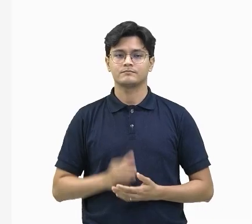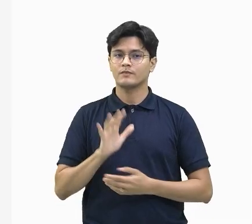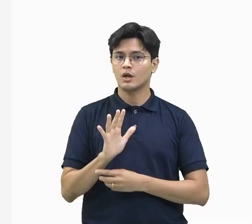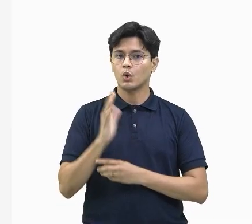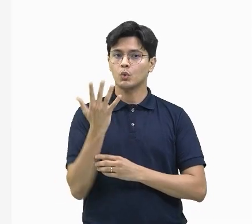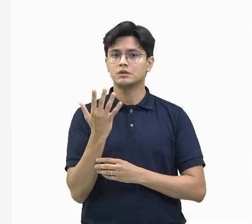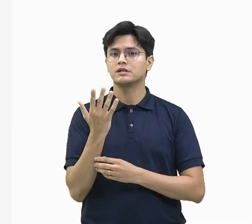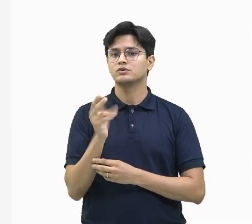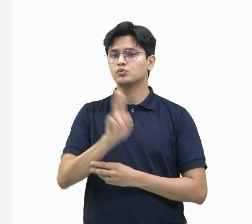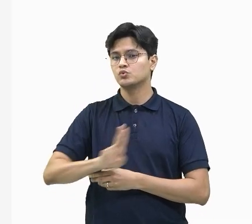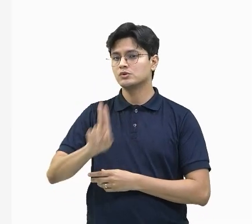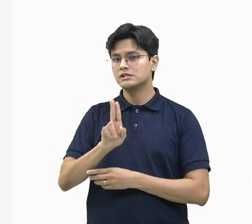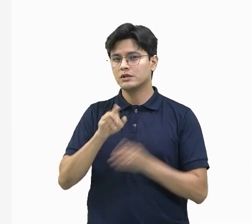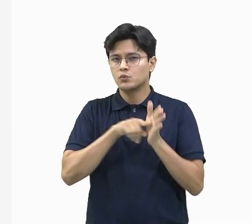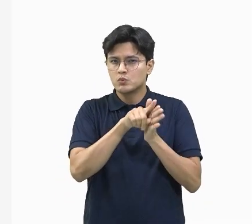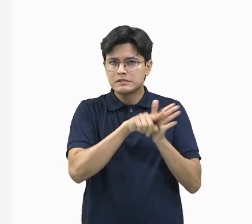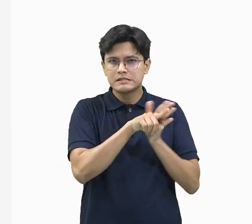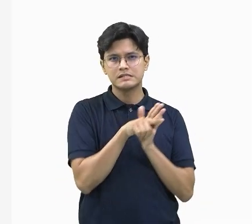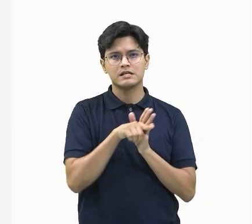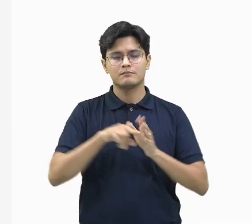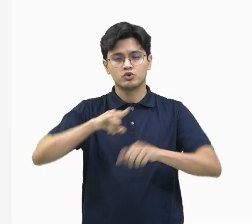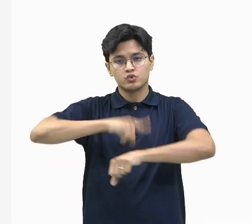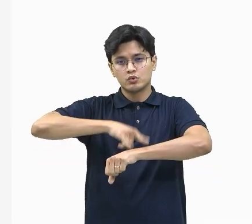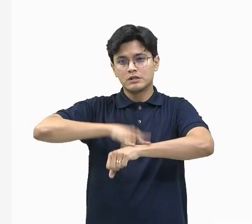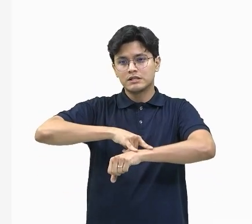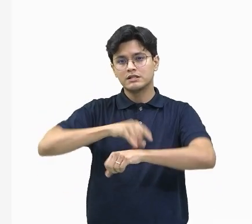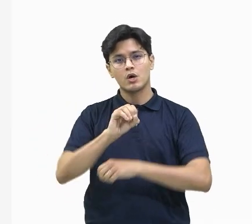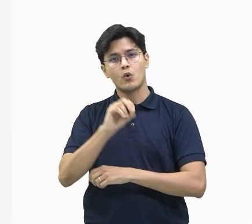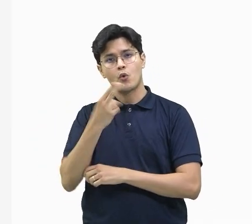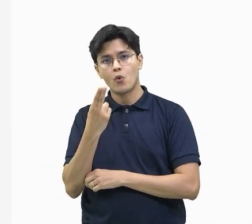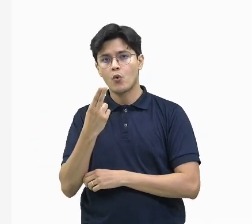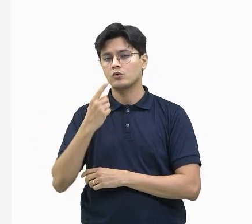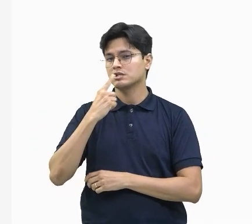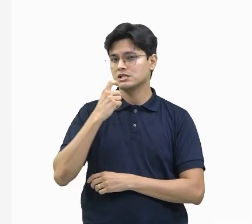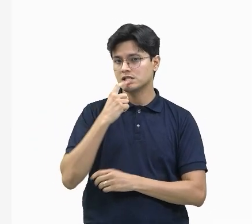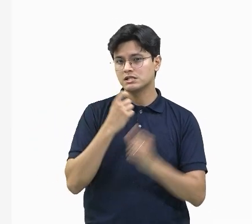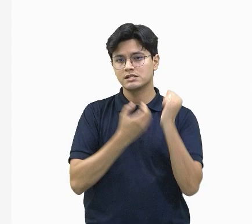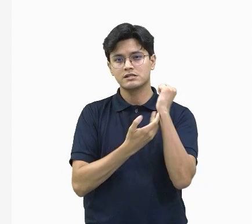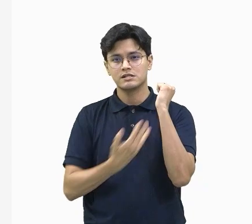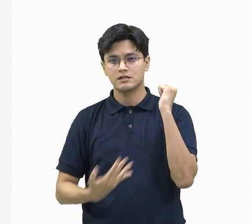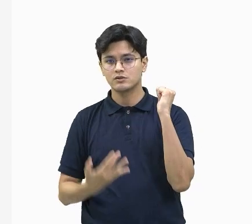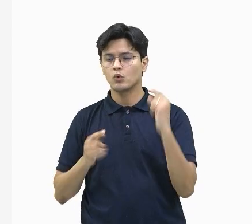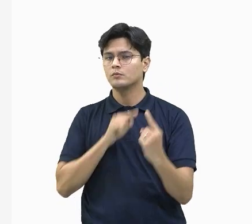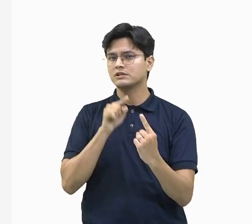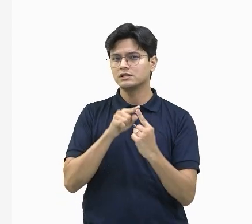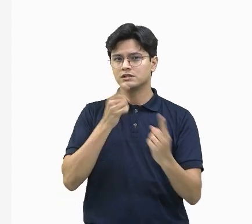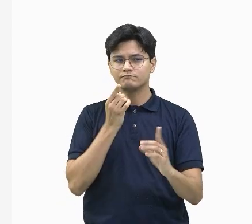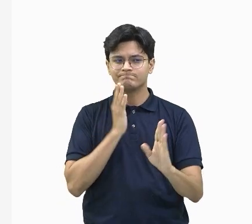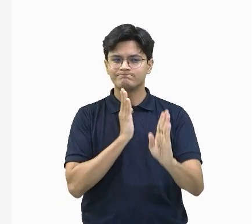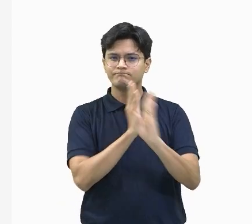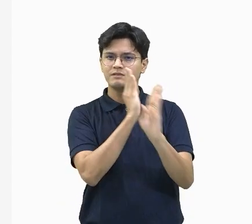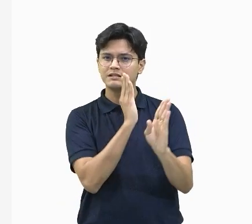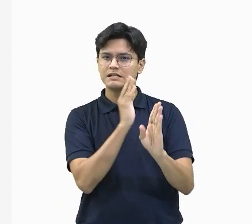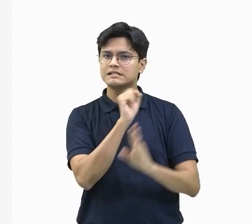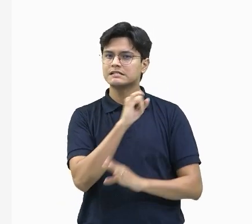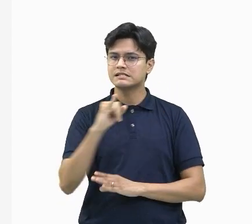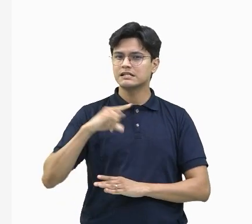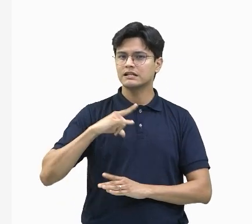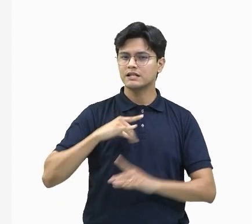então, através de um teste de urina ou de sangue para detectar a presença de um hormônio chamado